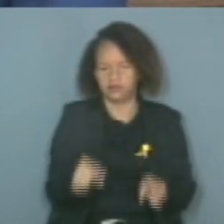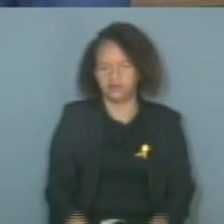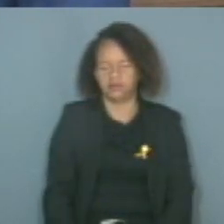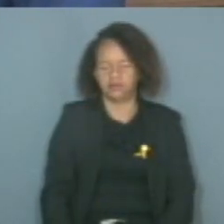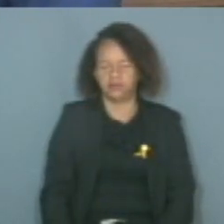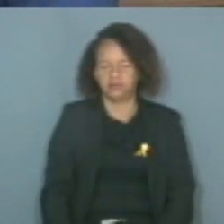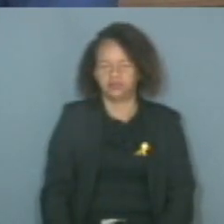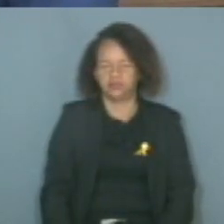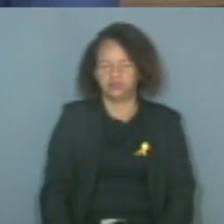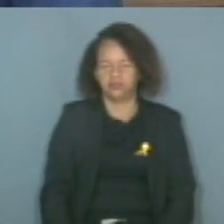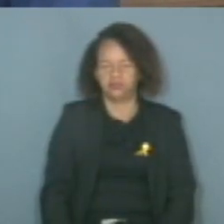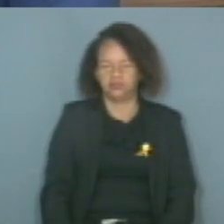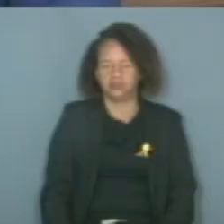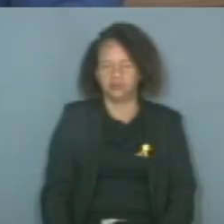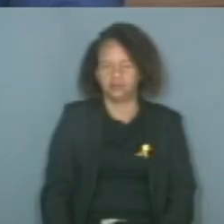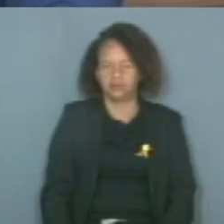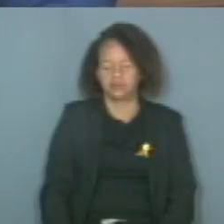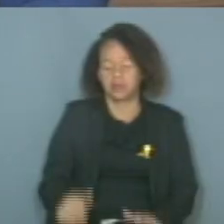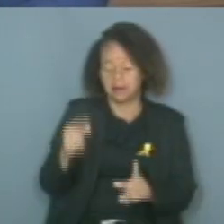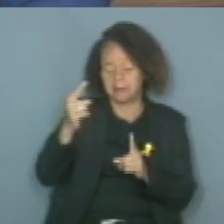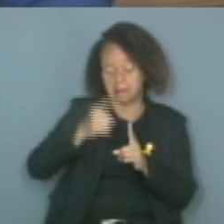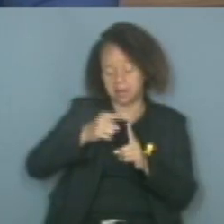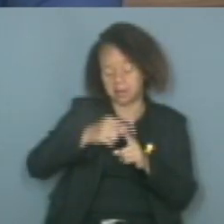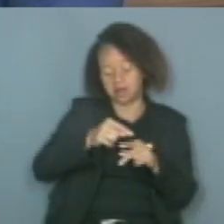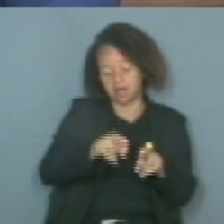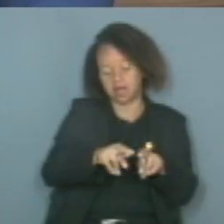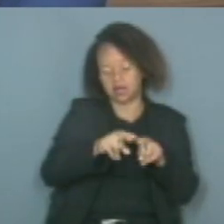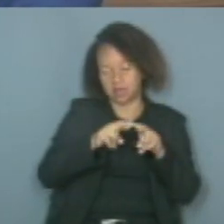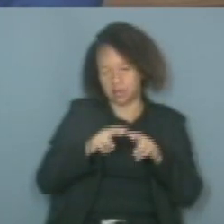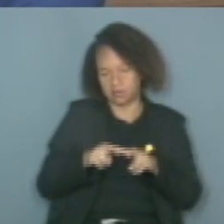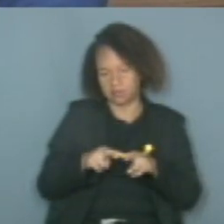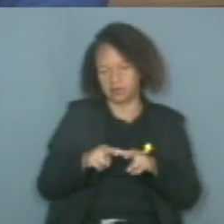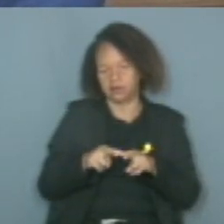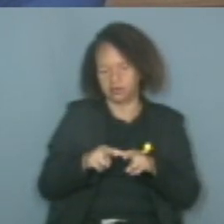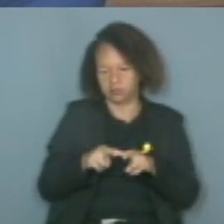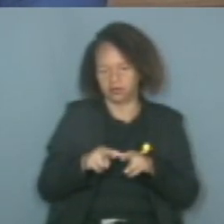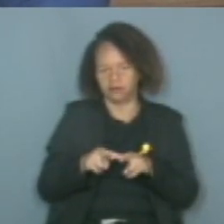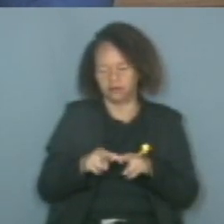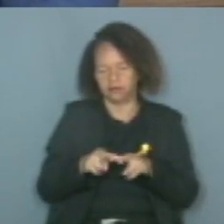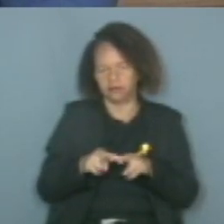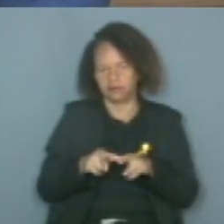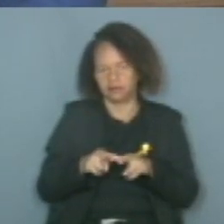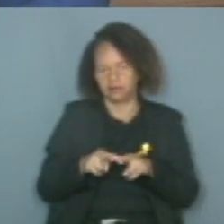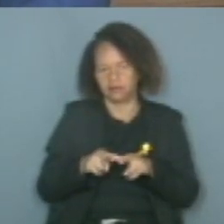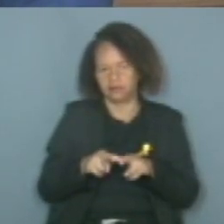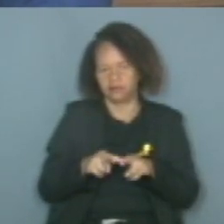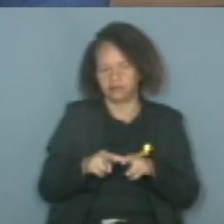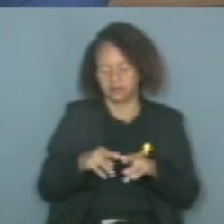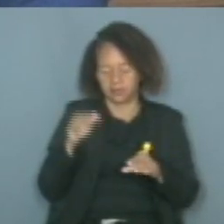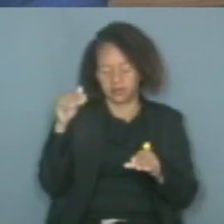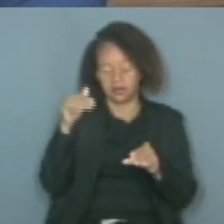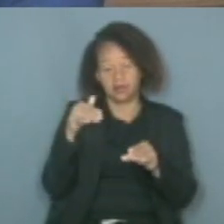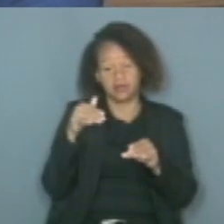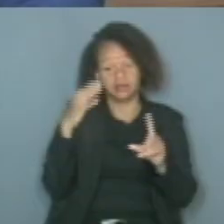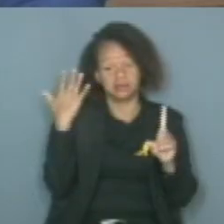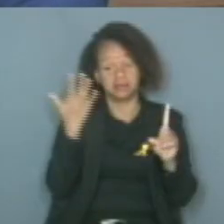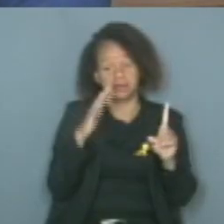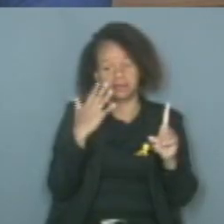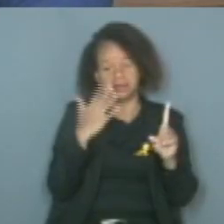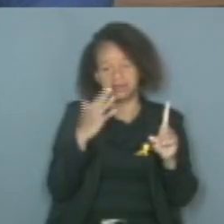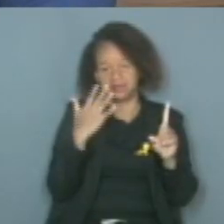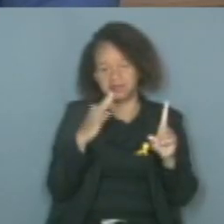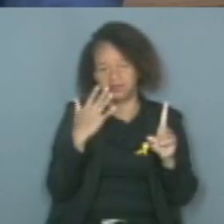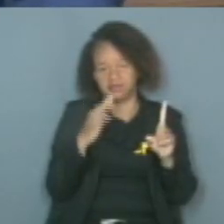os requerimentos. O primeiro requerimento que vem, esse voto,